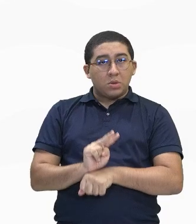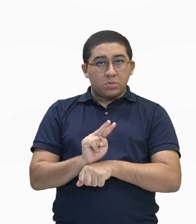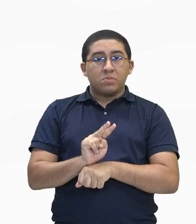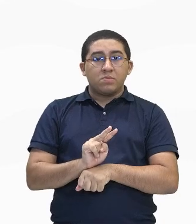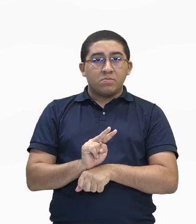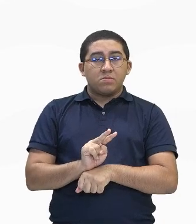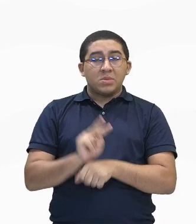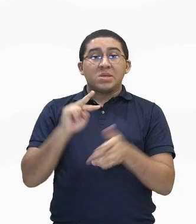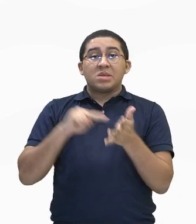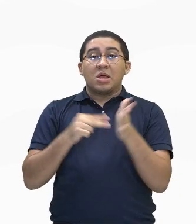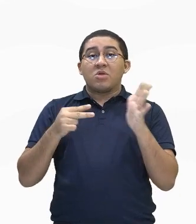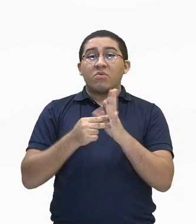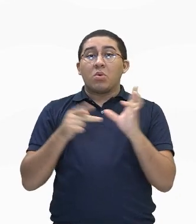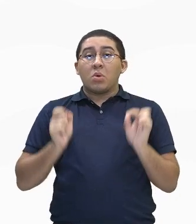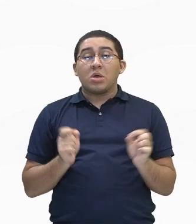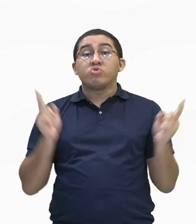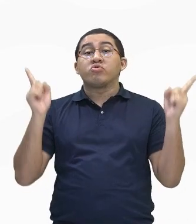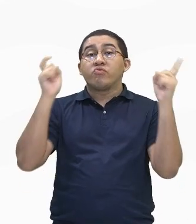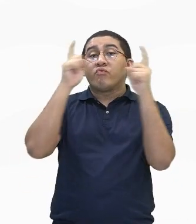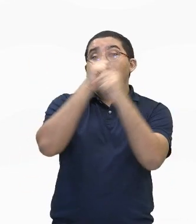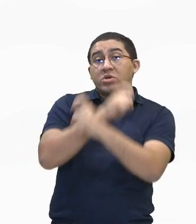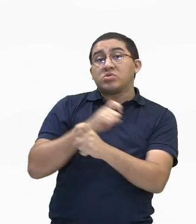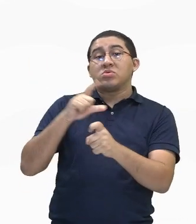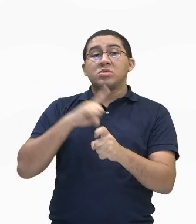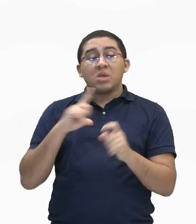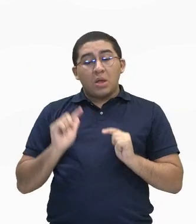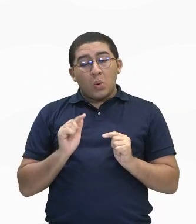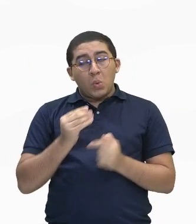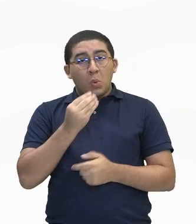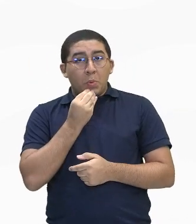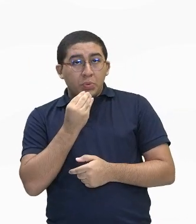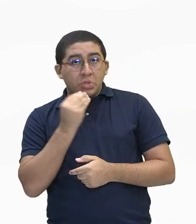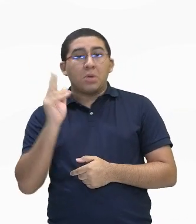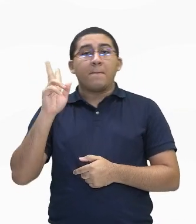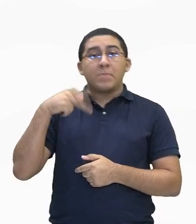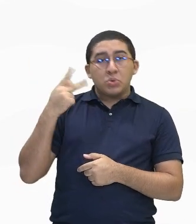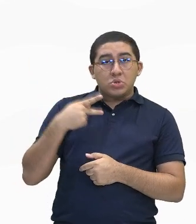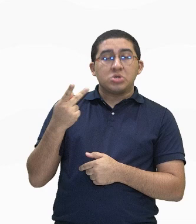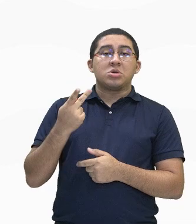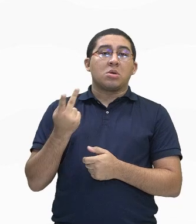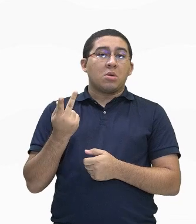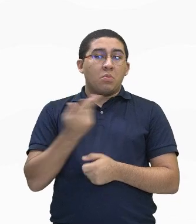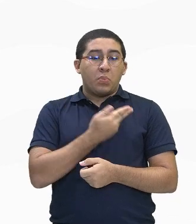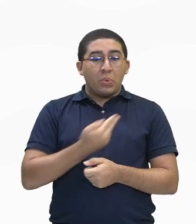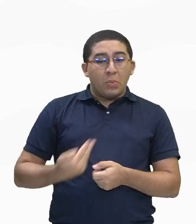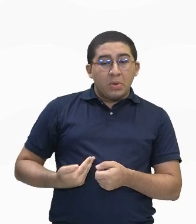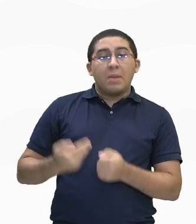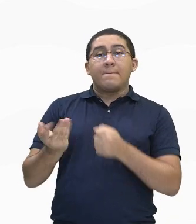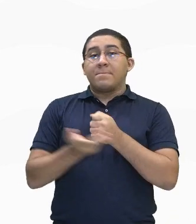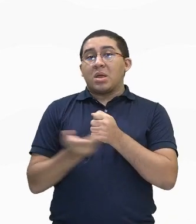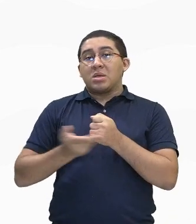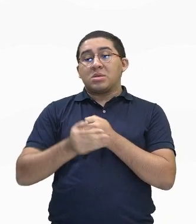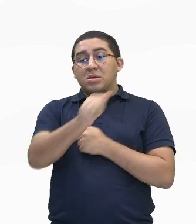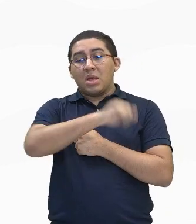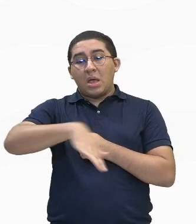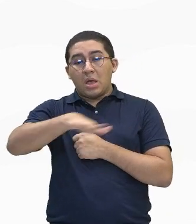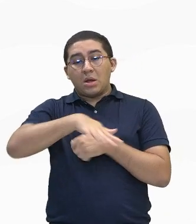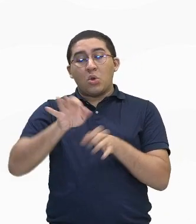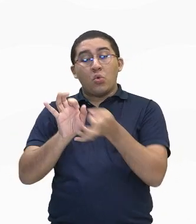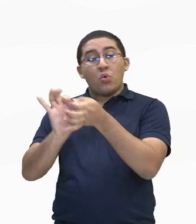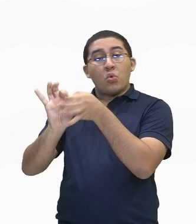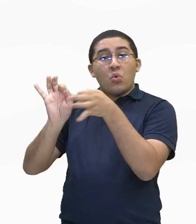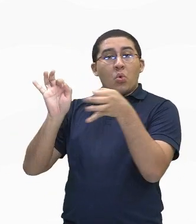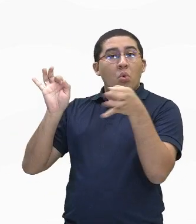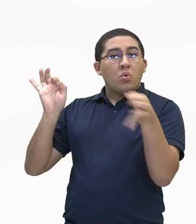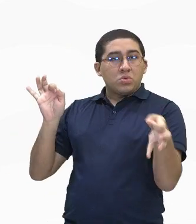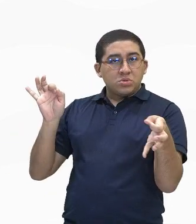Isso acaba dificultando o acesso a políticas públicas básicas em áreas remotas, e esse é